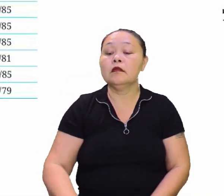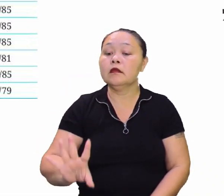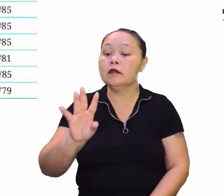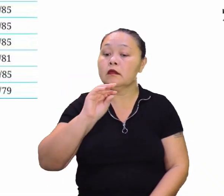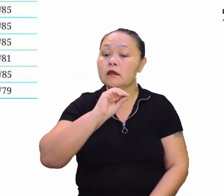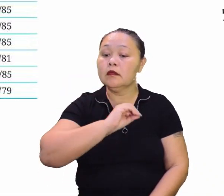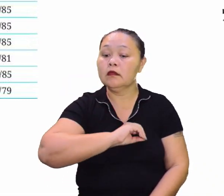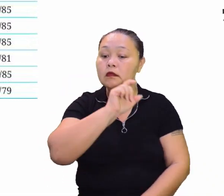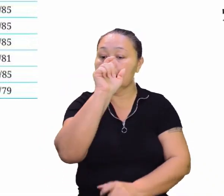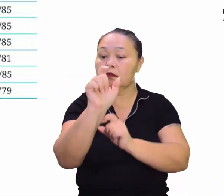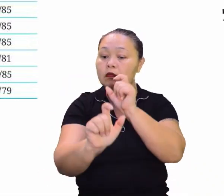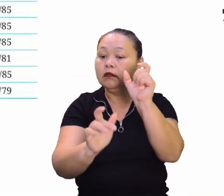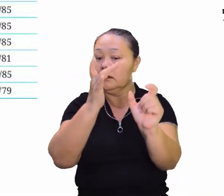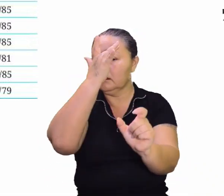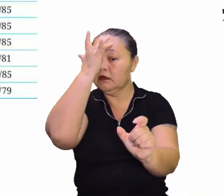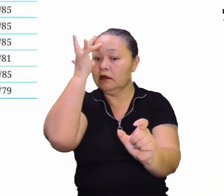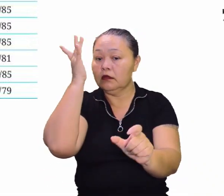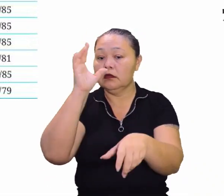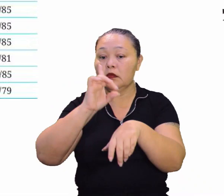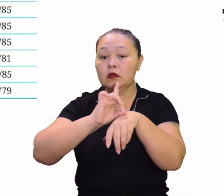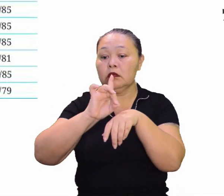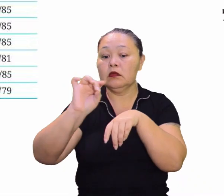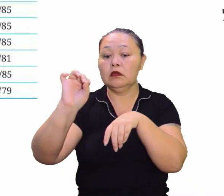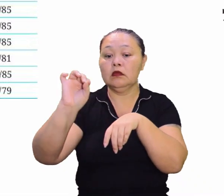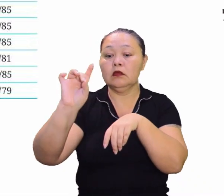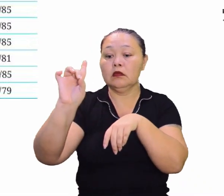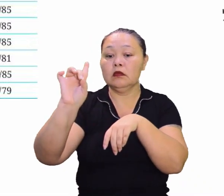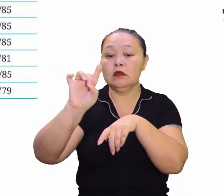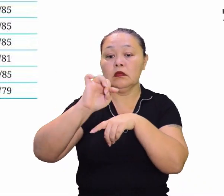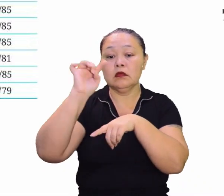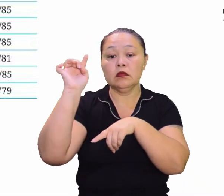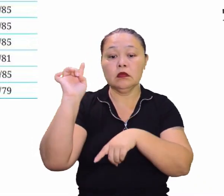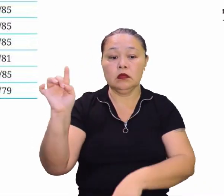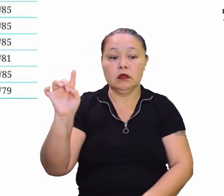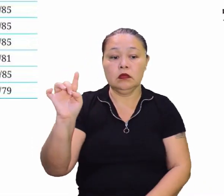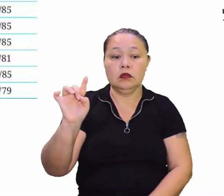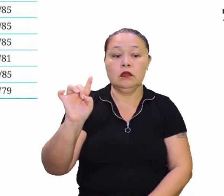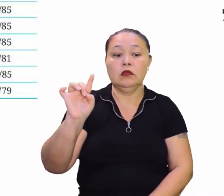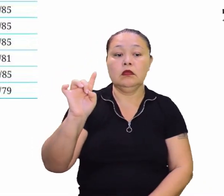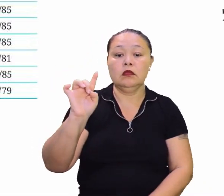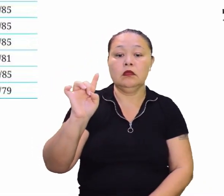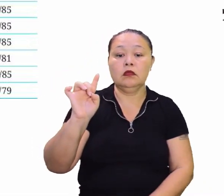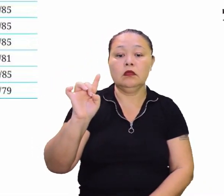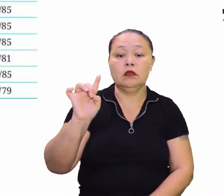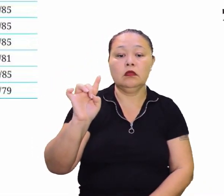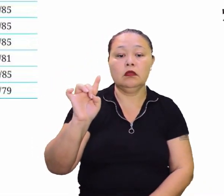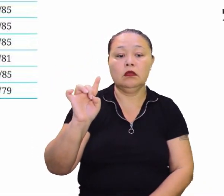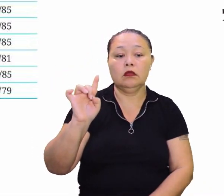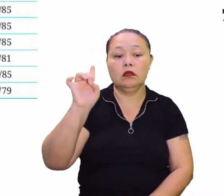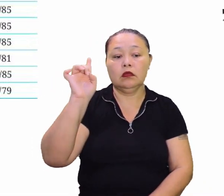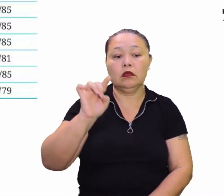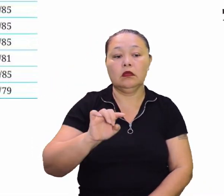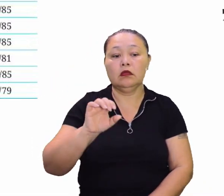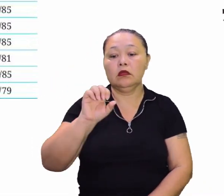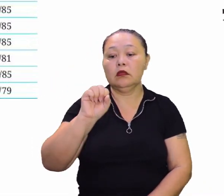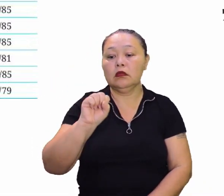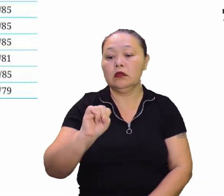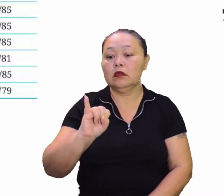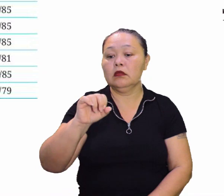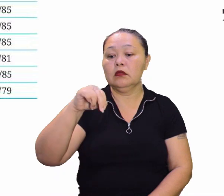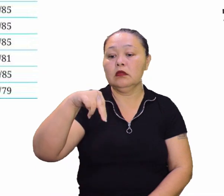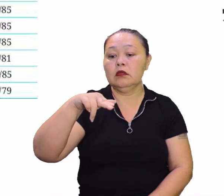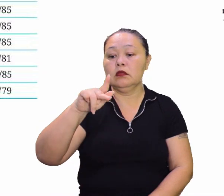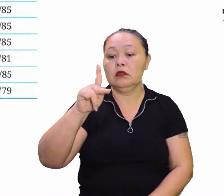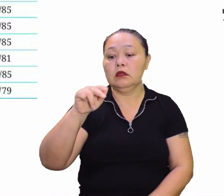renda per capita em dólares, lá em Taiwan, é 55 mil.